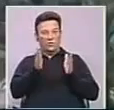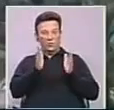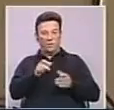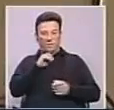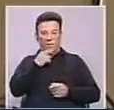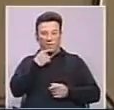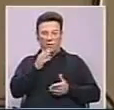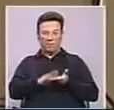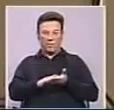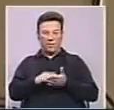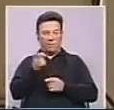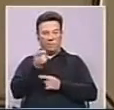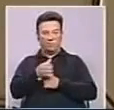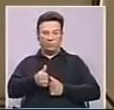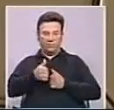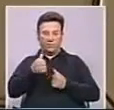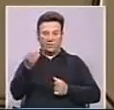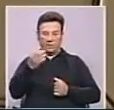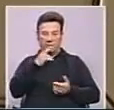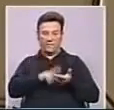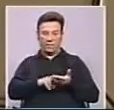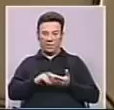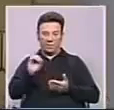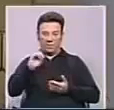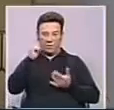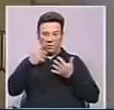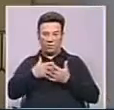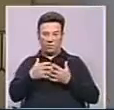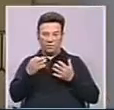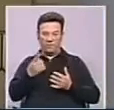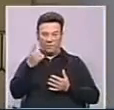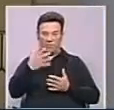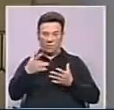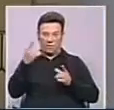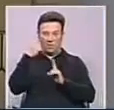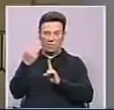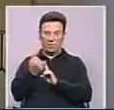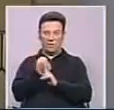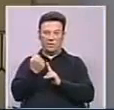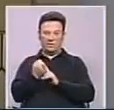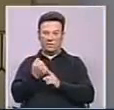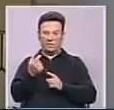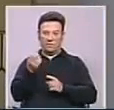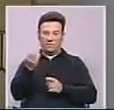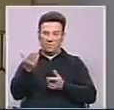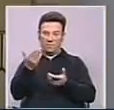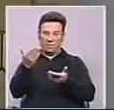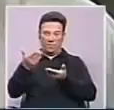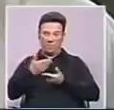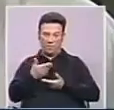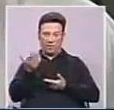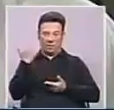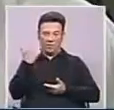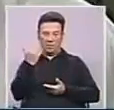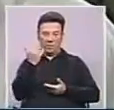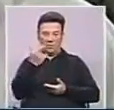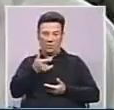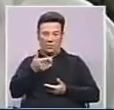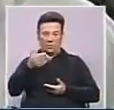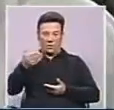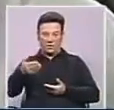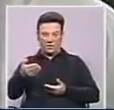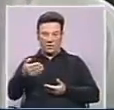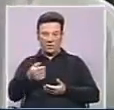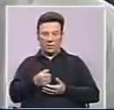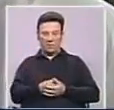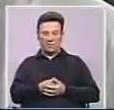pode dizer-se que a prova foi superada. Sem dúvida alguma, foi um grande desafio que nos foi colocado em